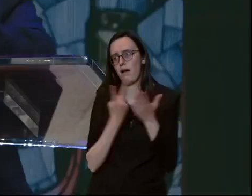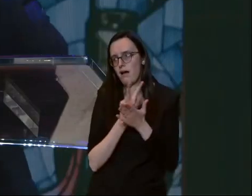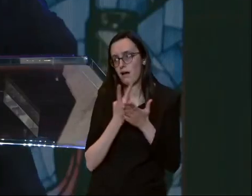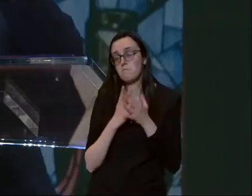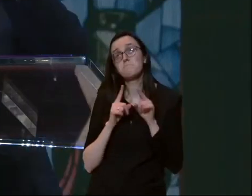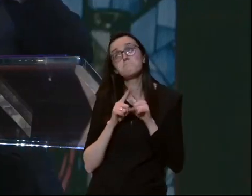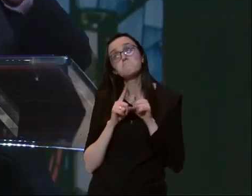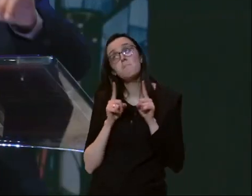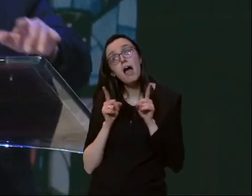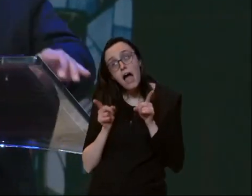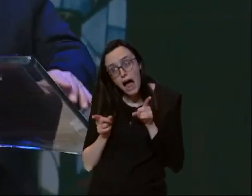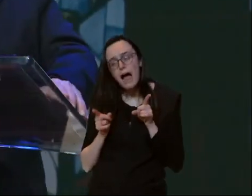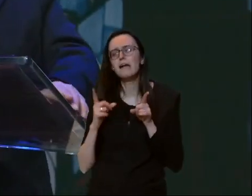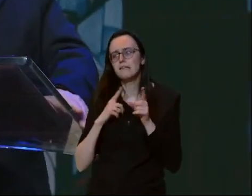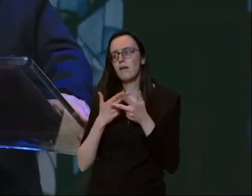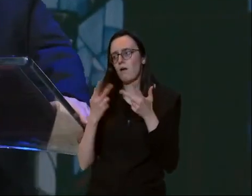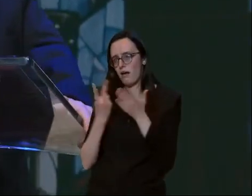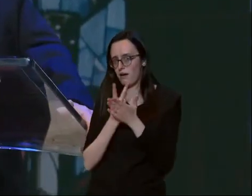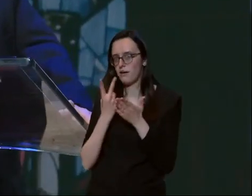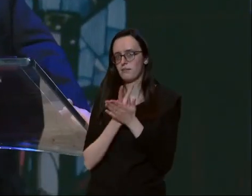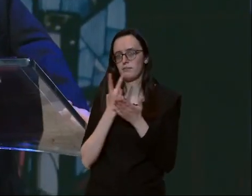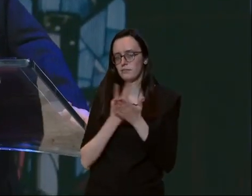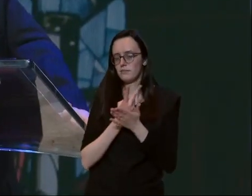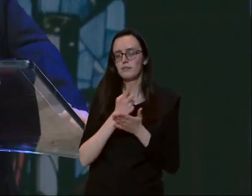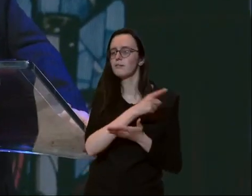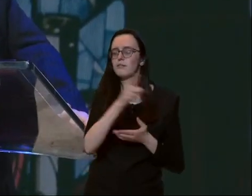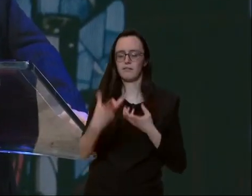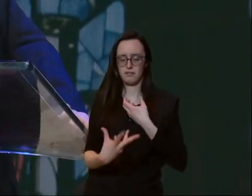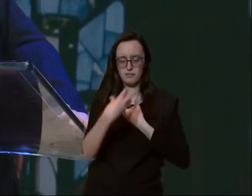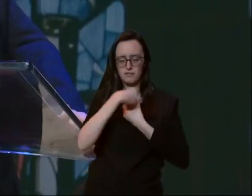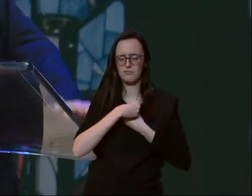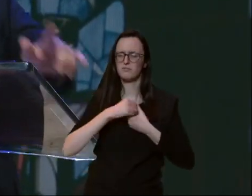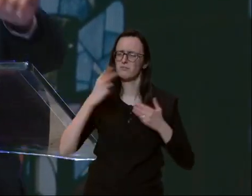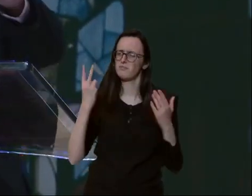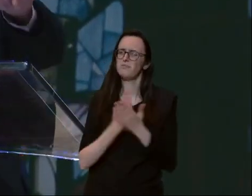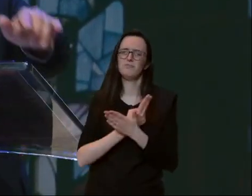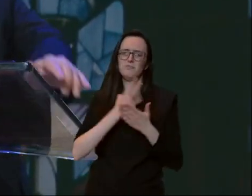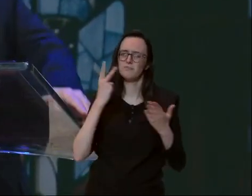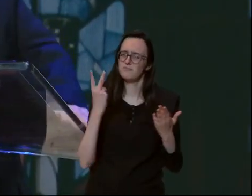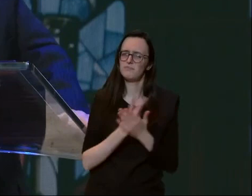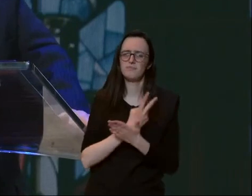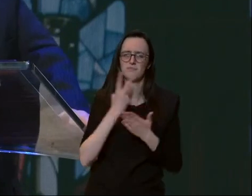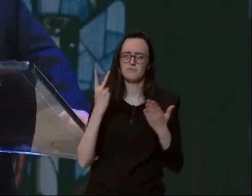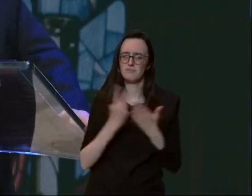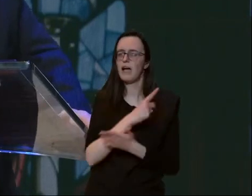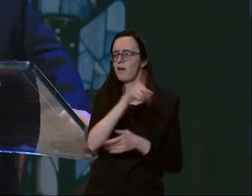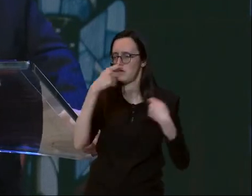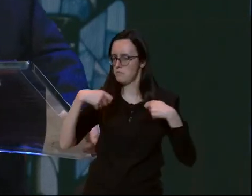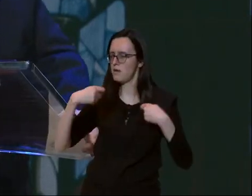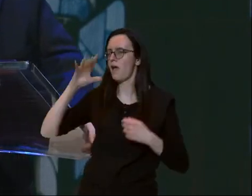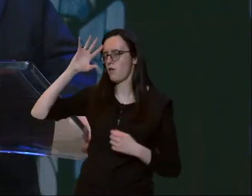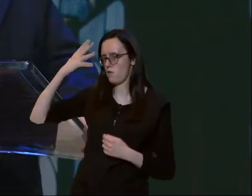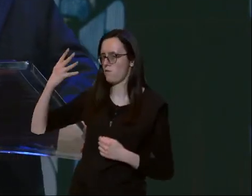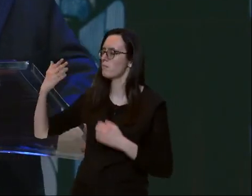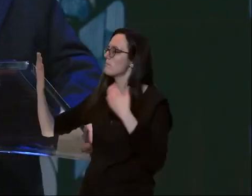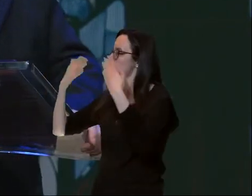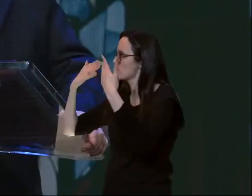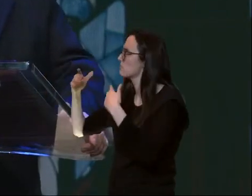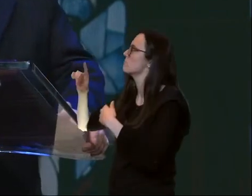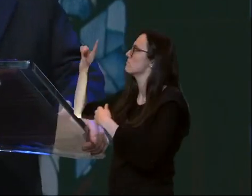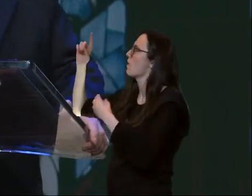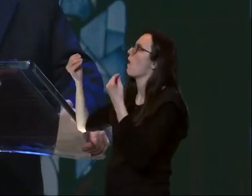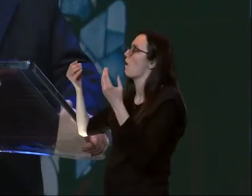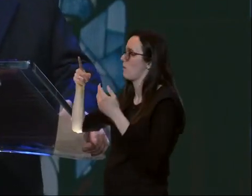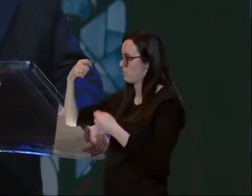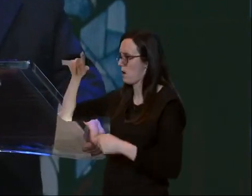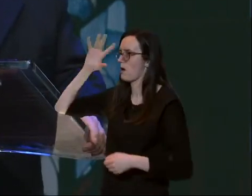Há um porém no seu interior que você precisa tratar com Deus. E